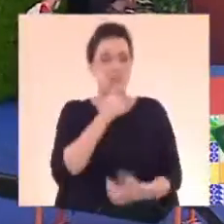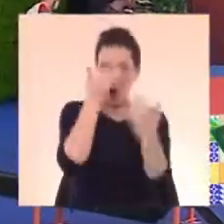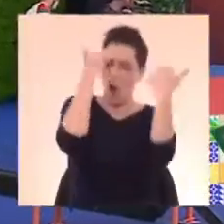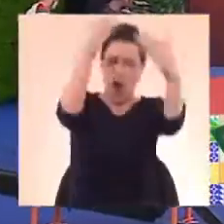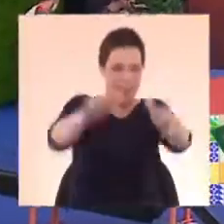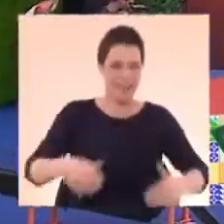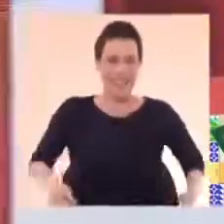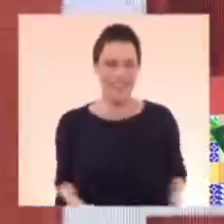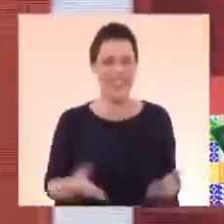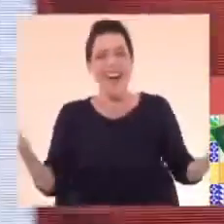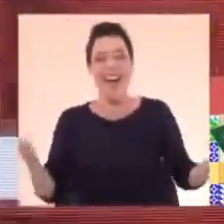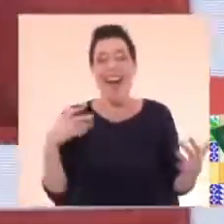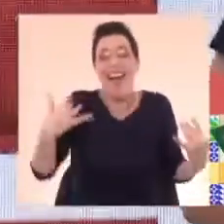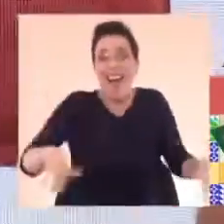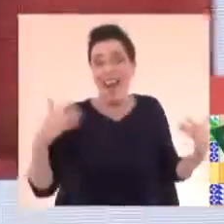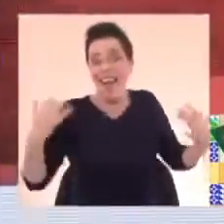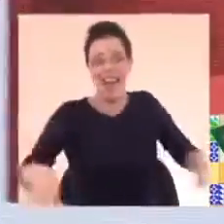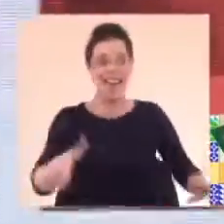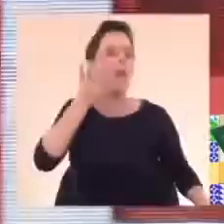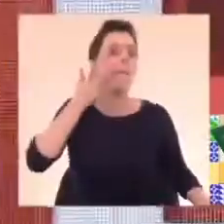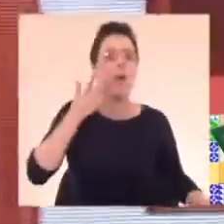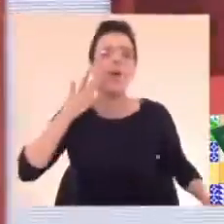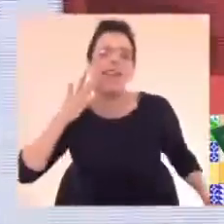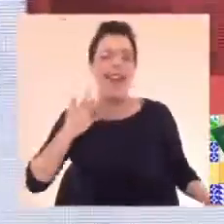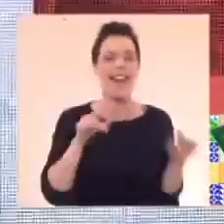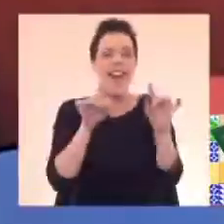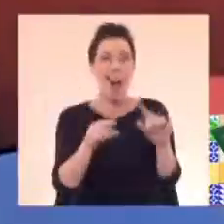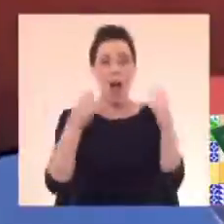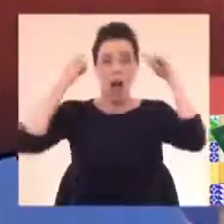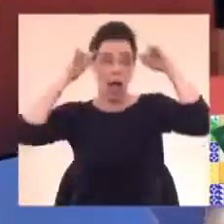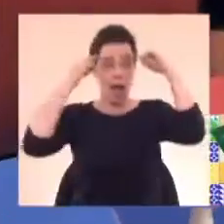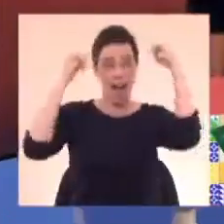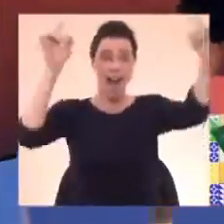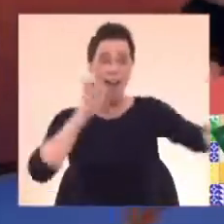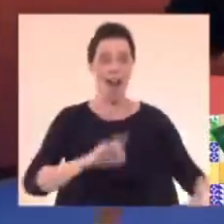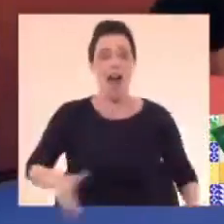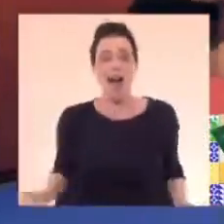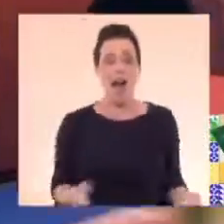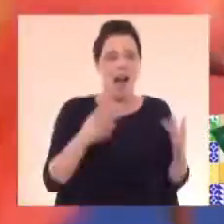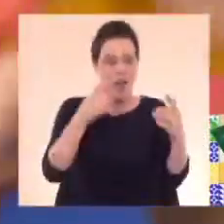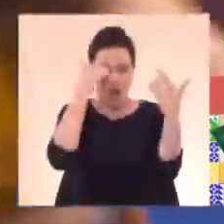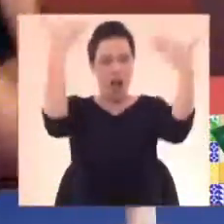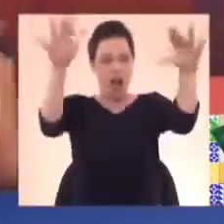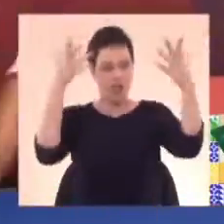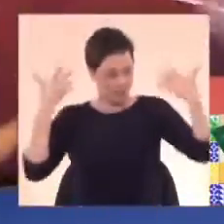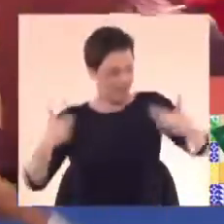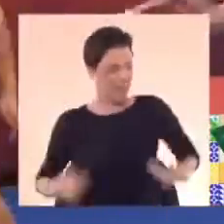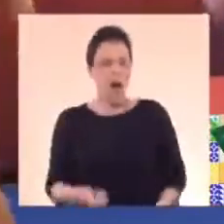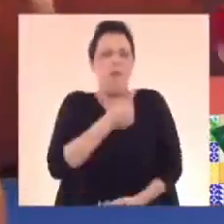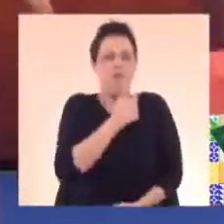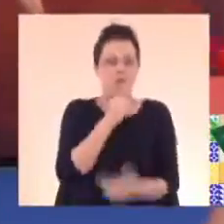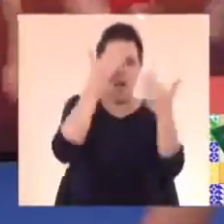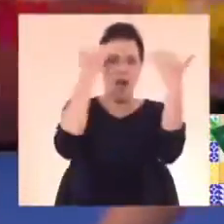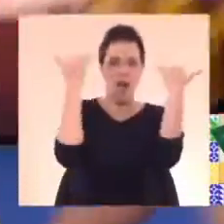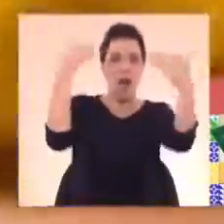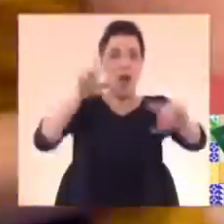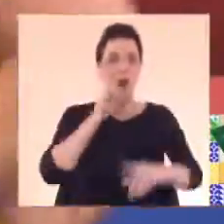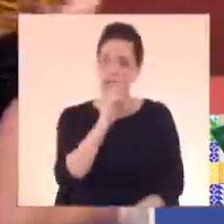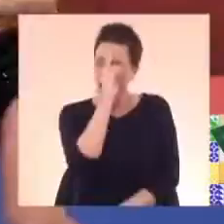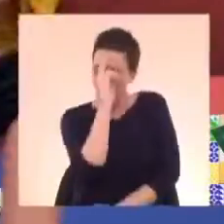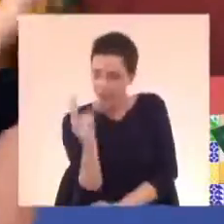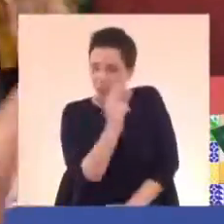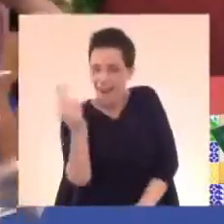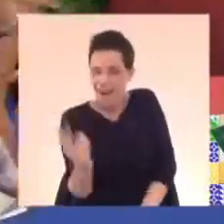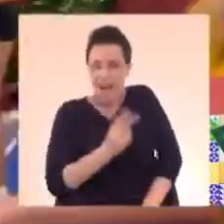o que quiser. Ai, ai, morena, que loucura de mulher. Usa e abusa, ela é uma